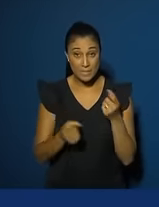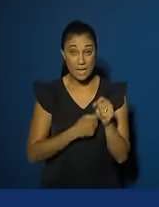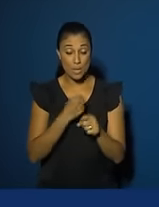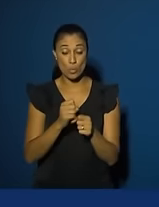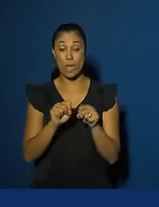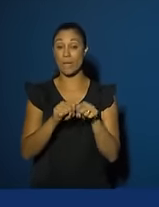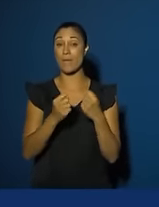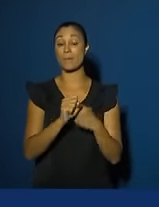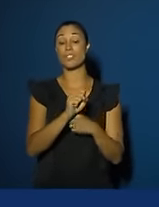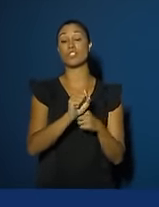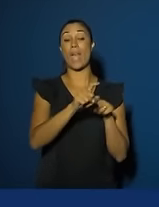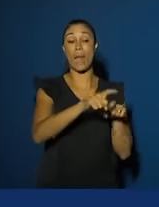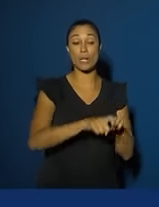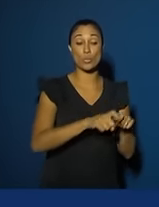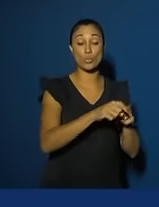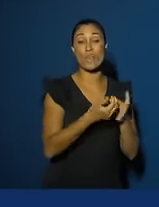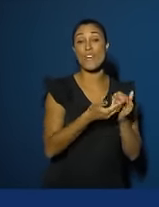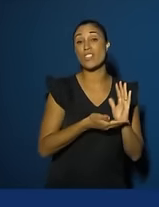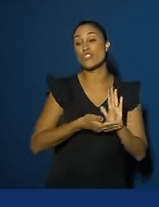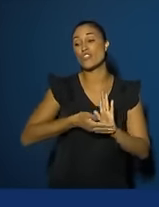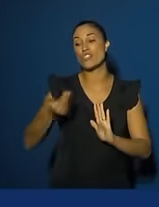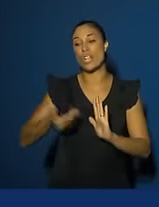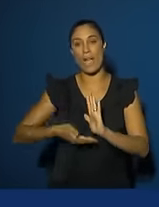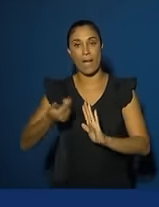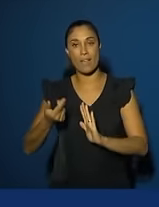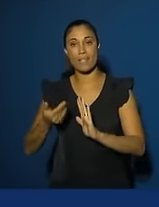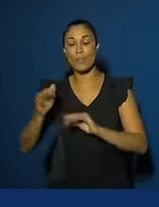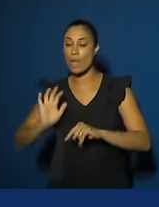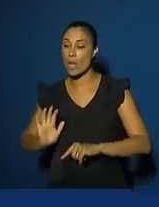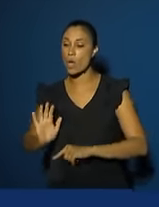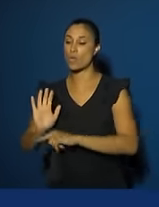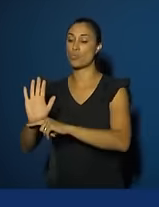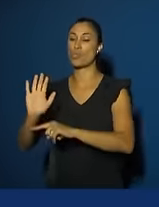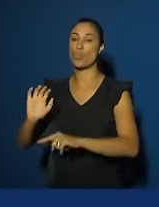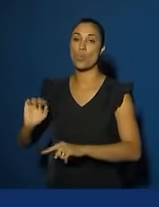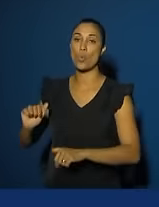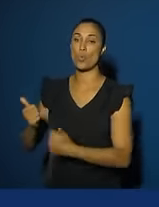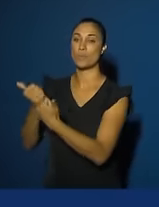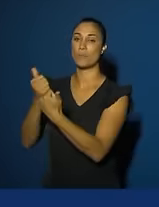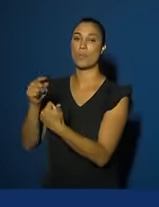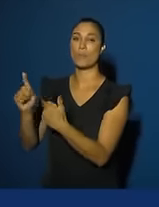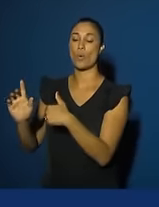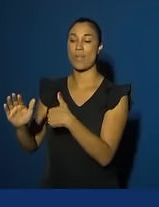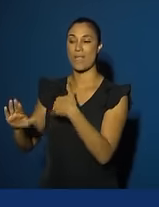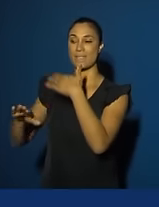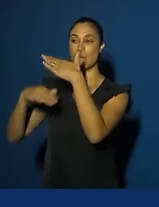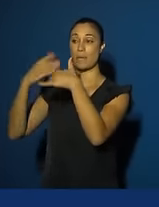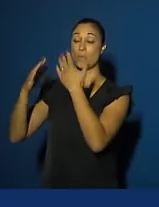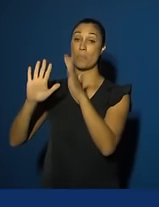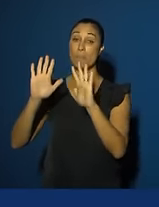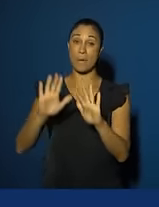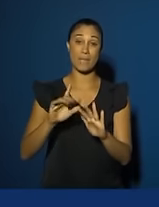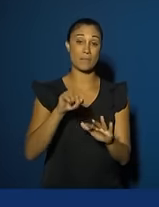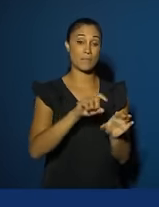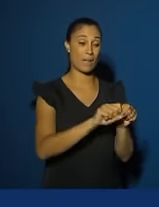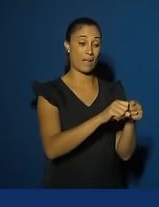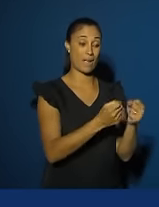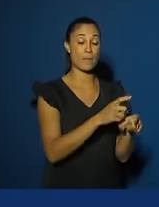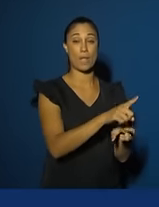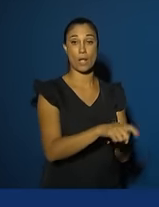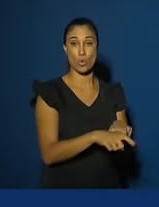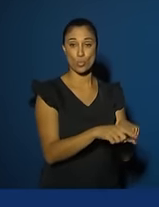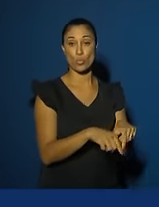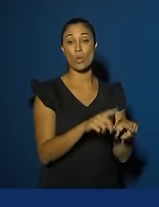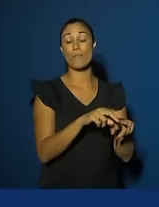Safra a agricultura vai tirar crescimento vai contribuir negativamente pro crescimento Mas mesmo com a quebra de Safra o Brasil vai para o